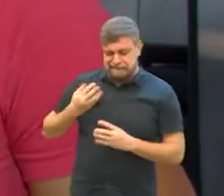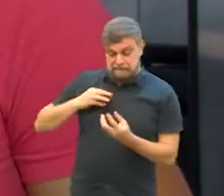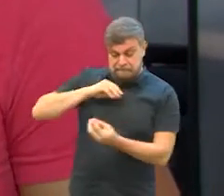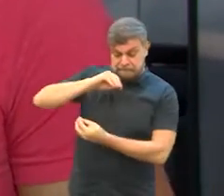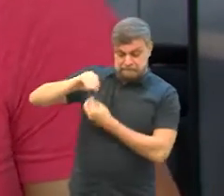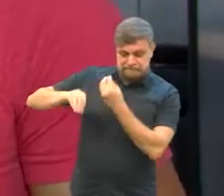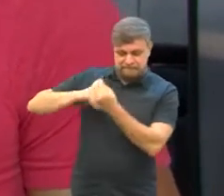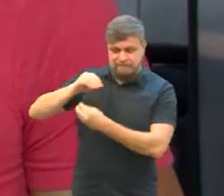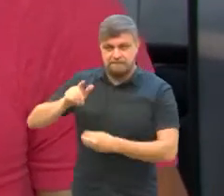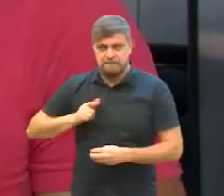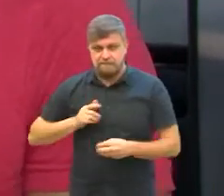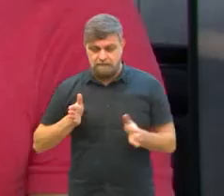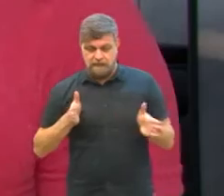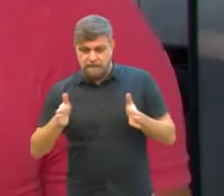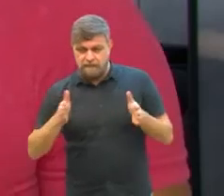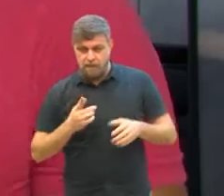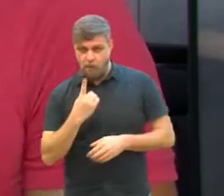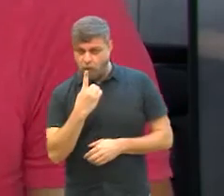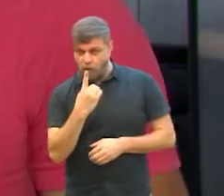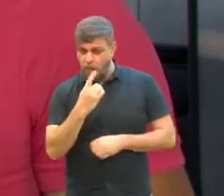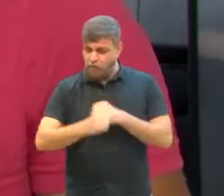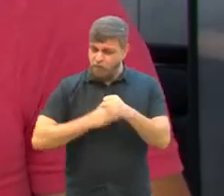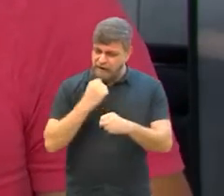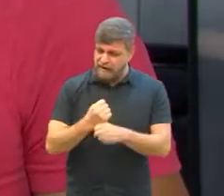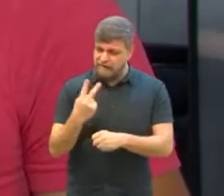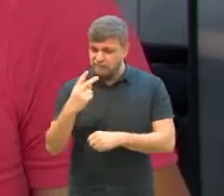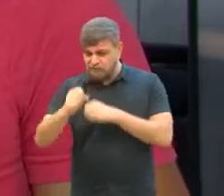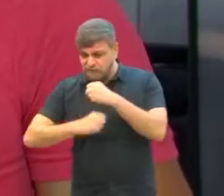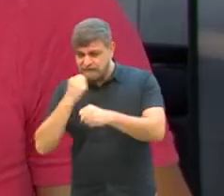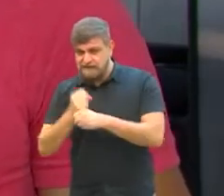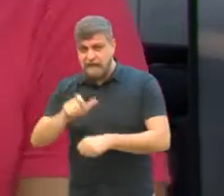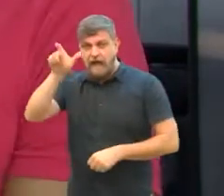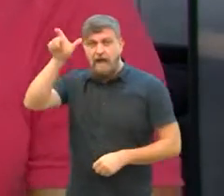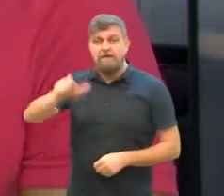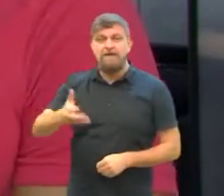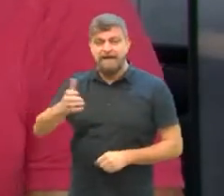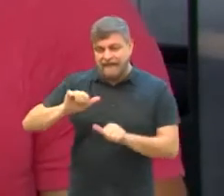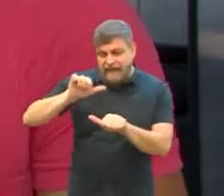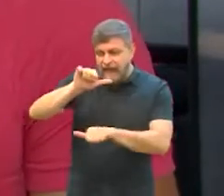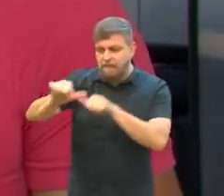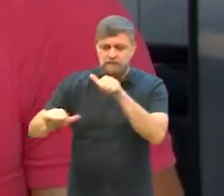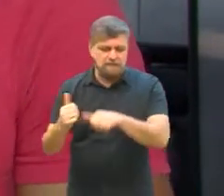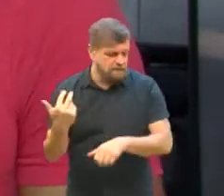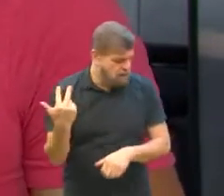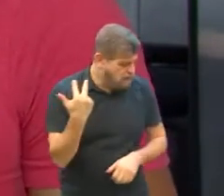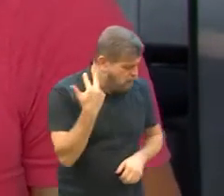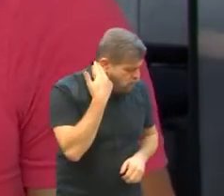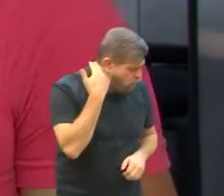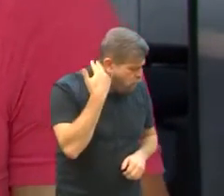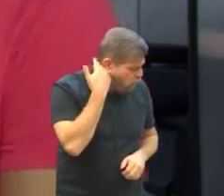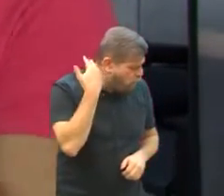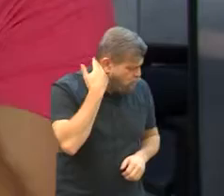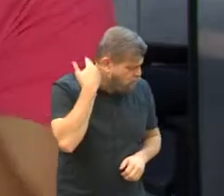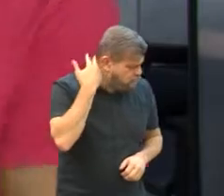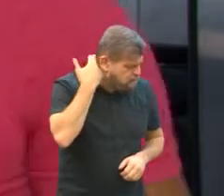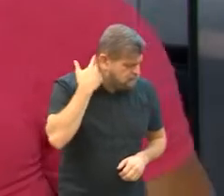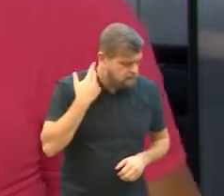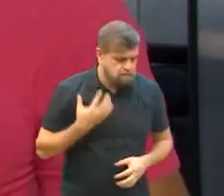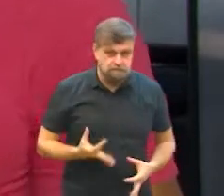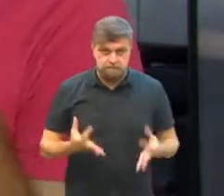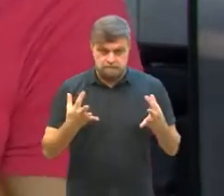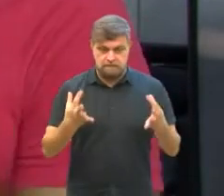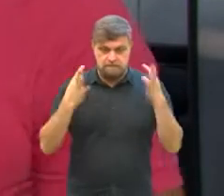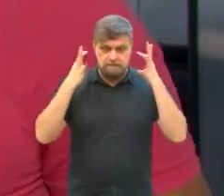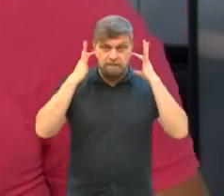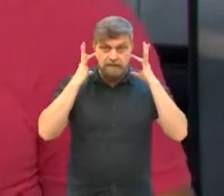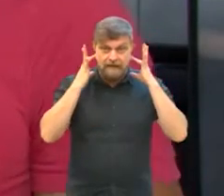fica cacheada. Então é um período de 1 a 2 anos. Para quem quer mudar radical, é cortar mesmo, assumir